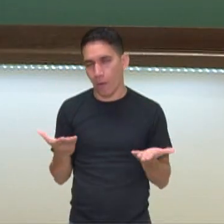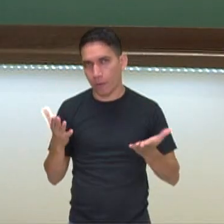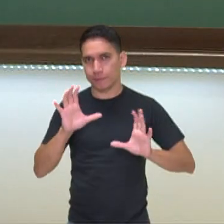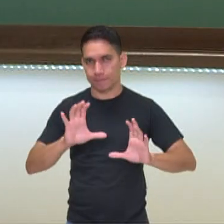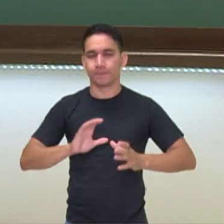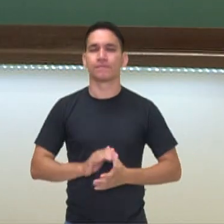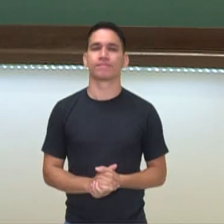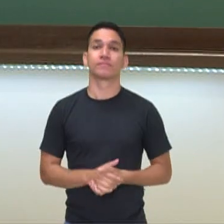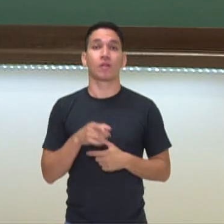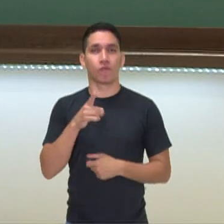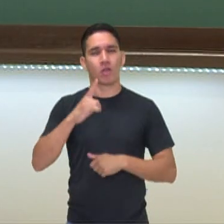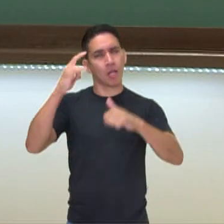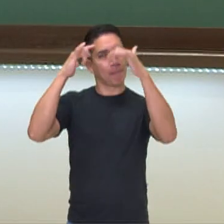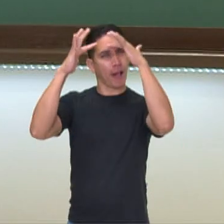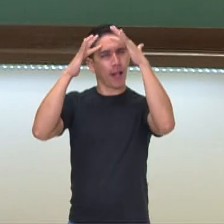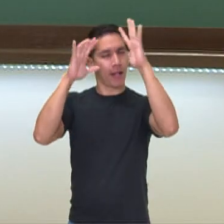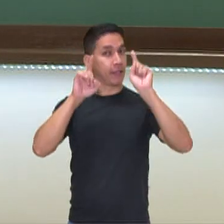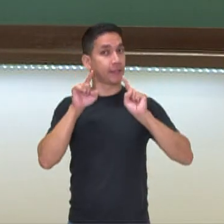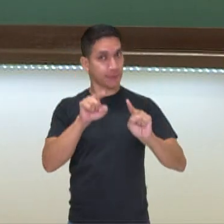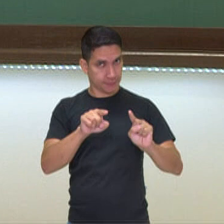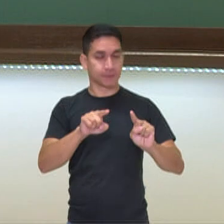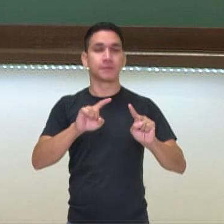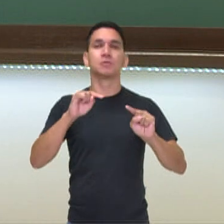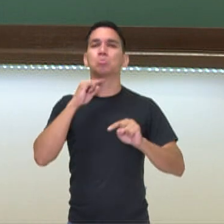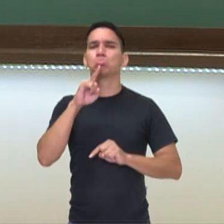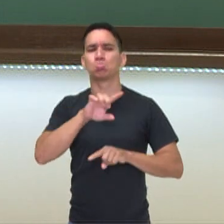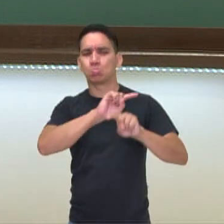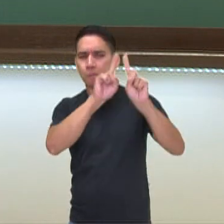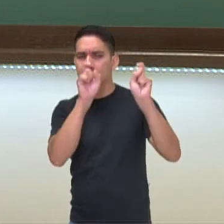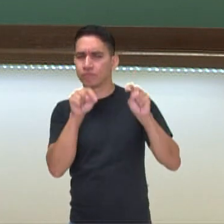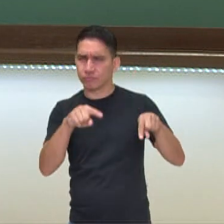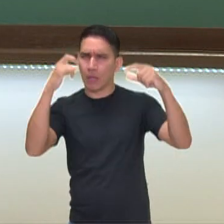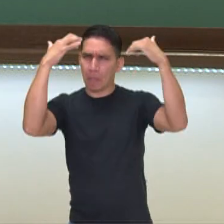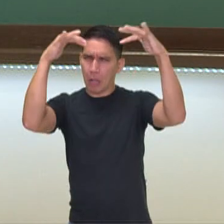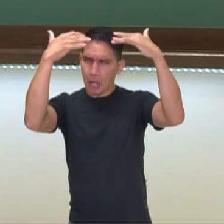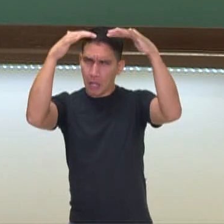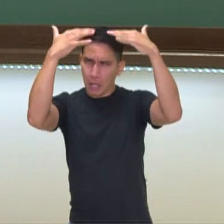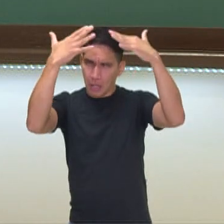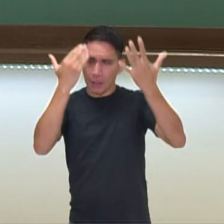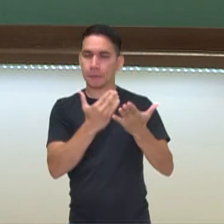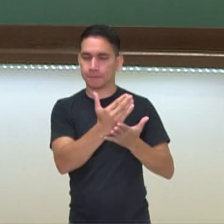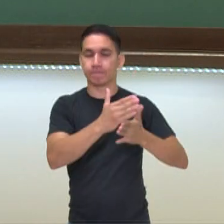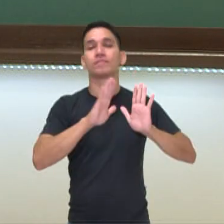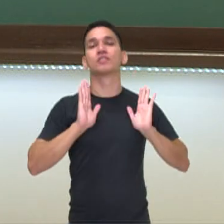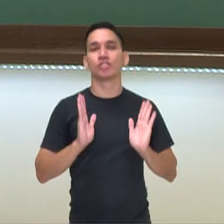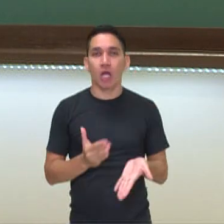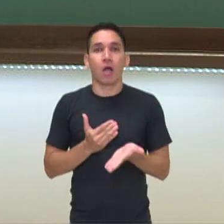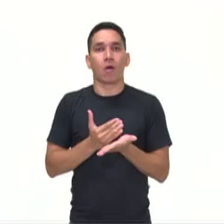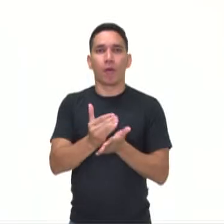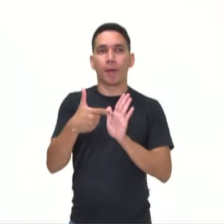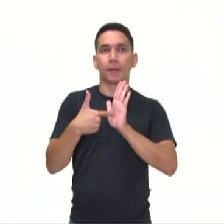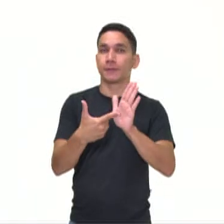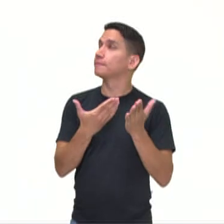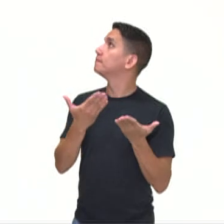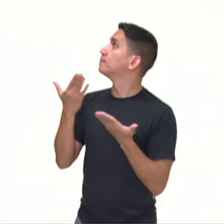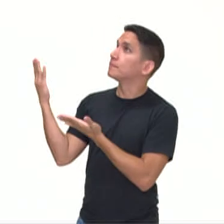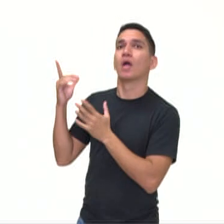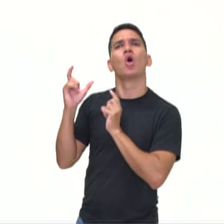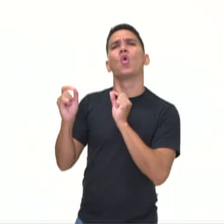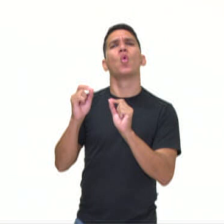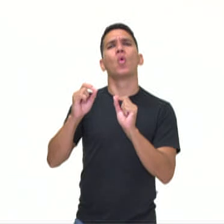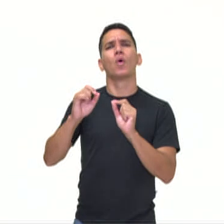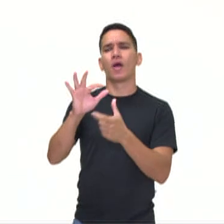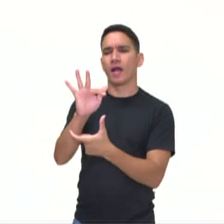E enquanto você está pensando sobre essa nossa questão da nossa reflexão inicial, eu já vou trazer para você aqui na tela o que são